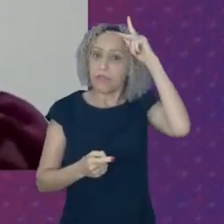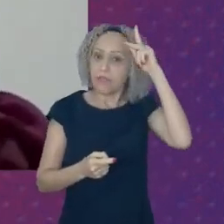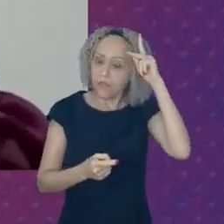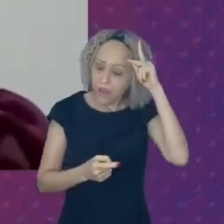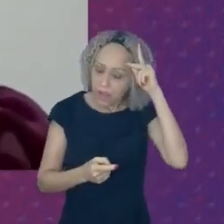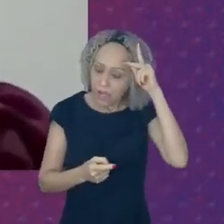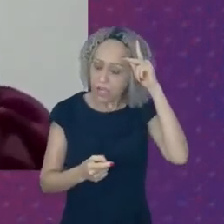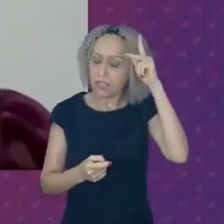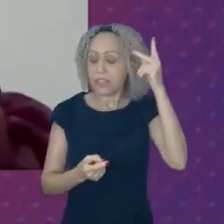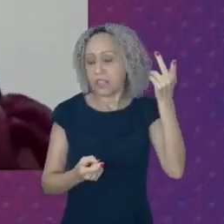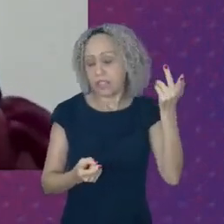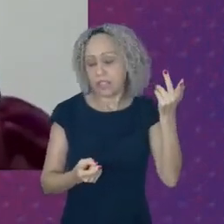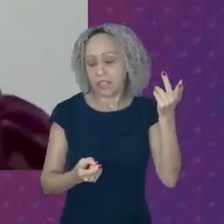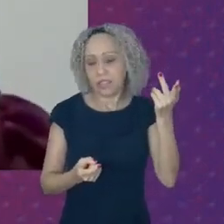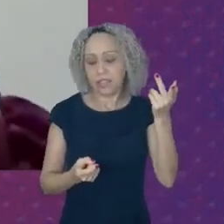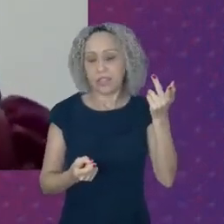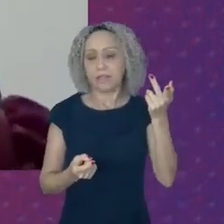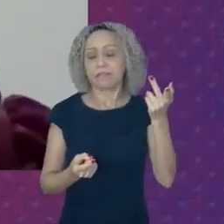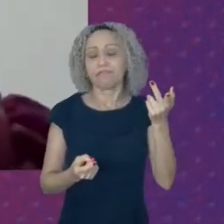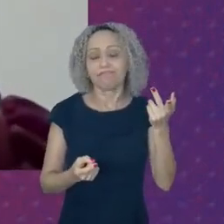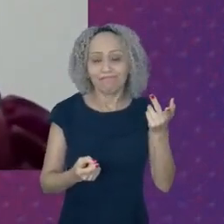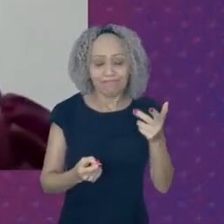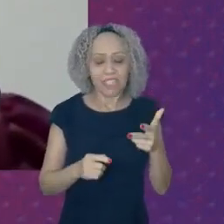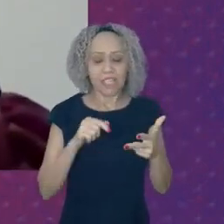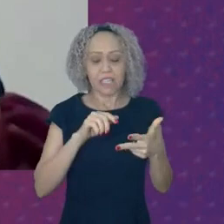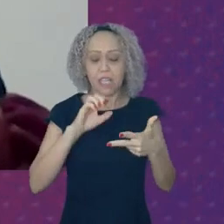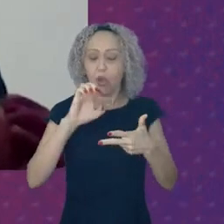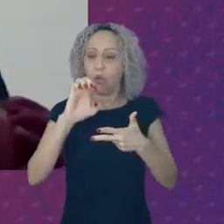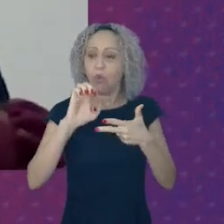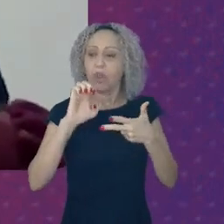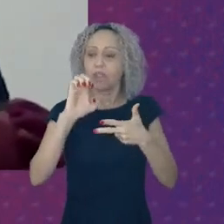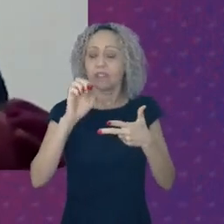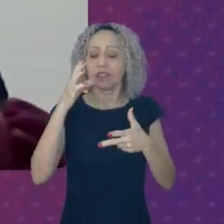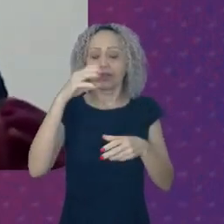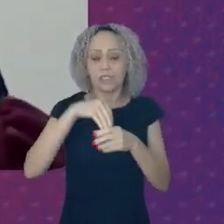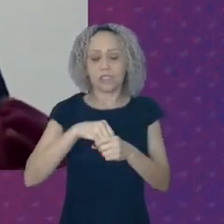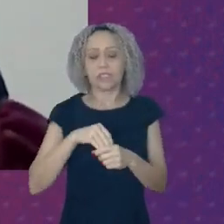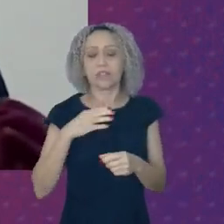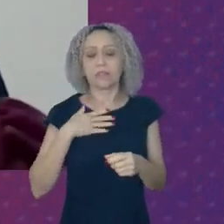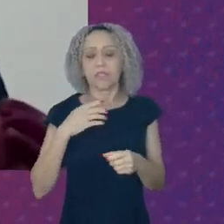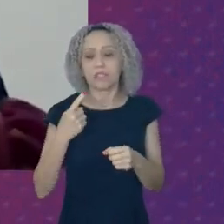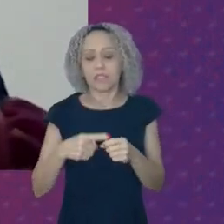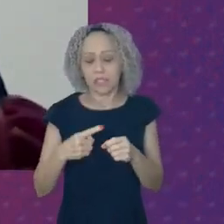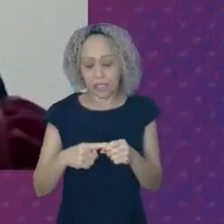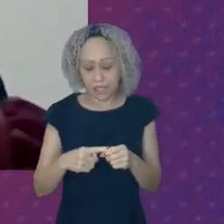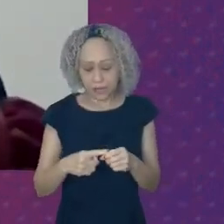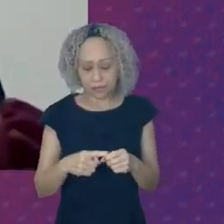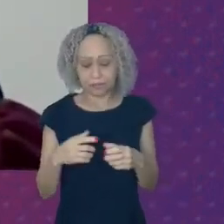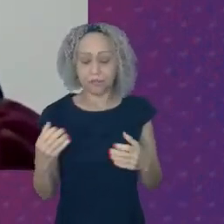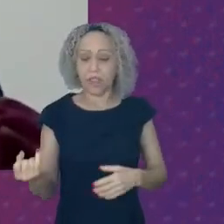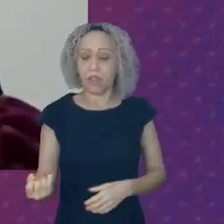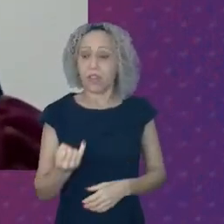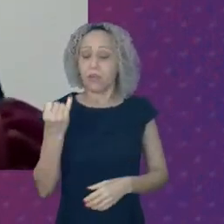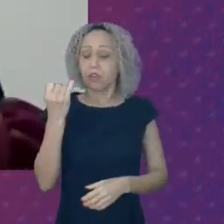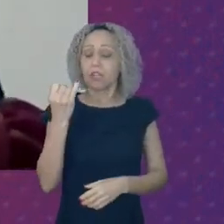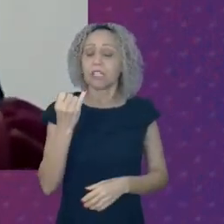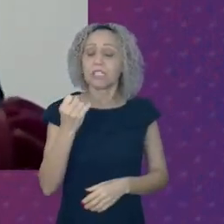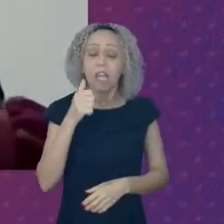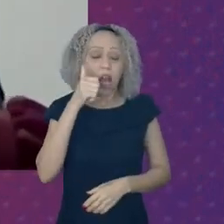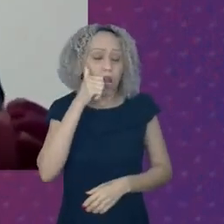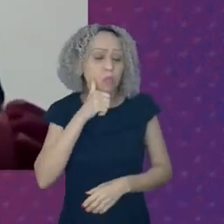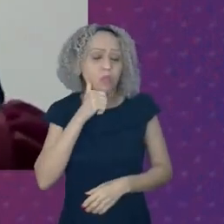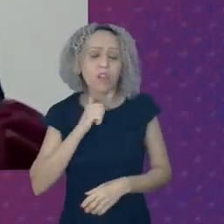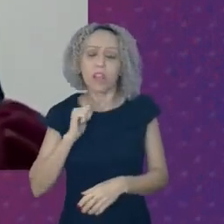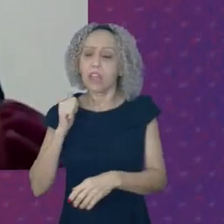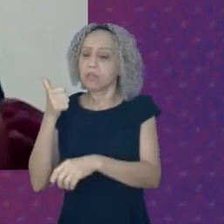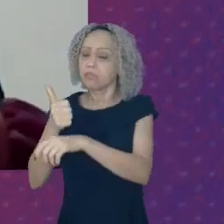traz algo muito importante para mim, que é a participação mais efetiva das mulheres no espaço da política, nos